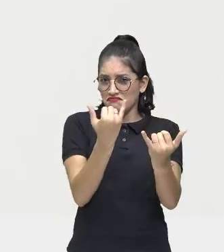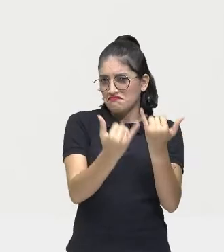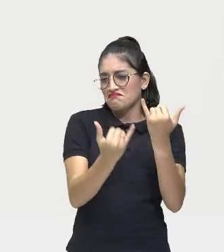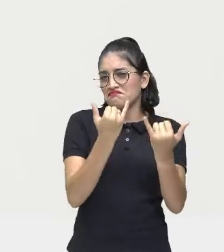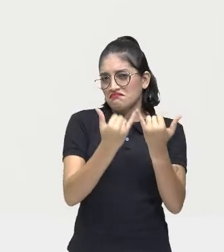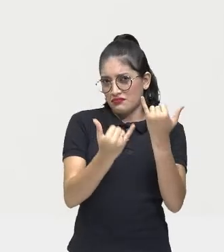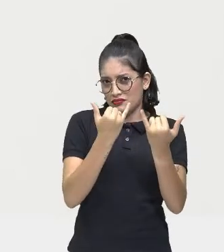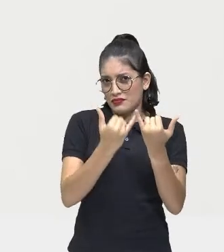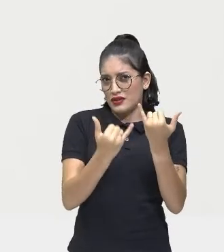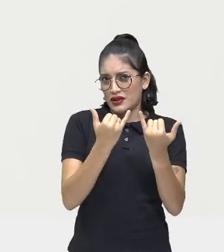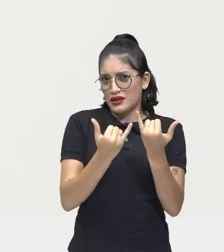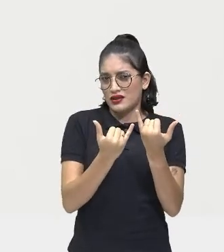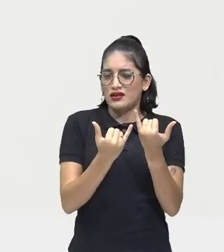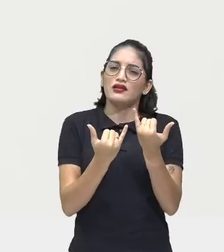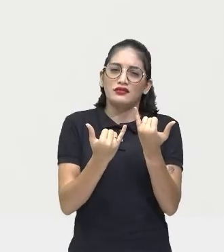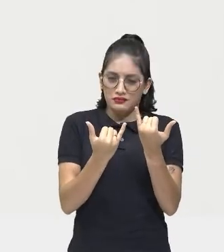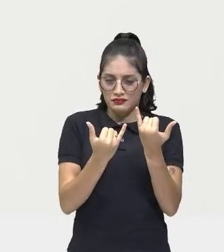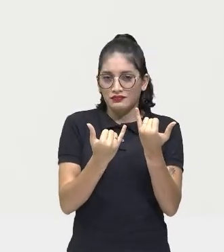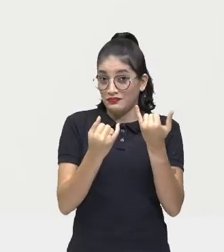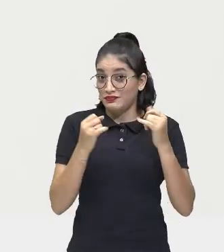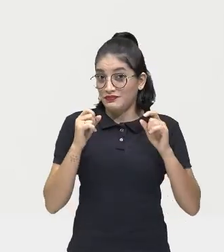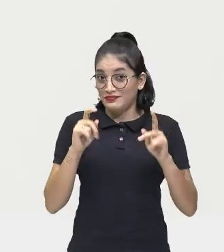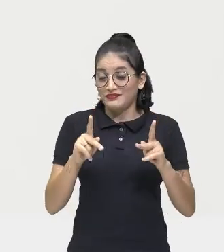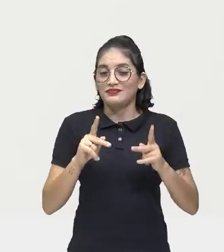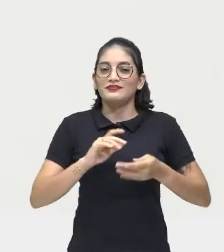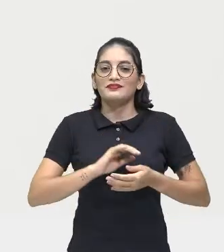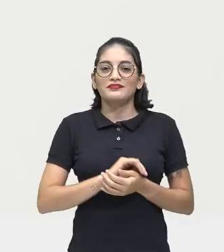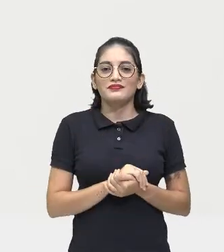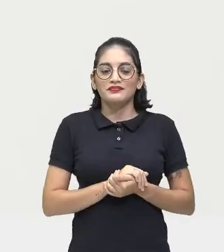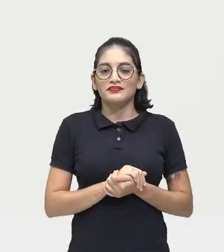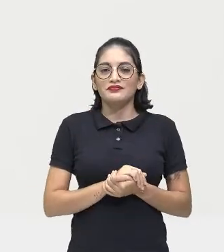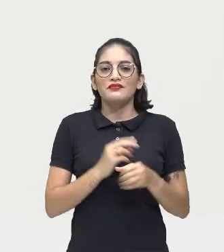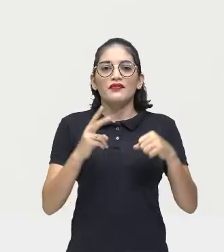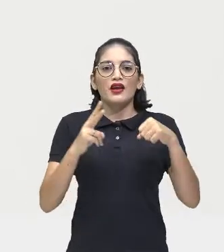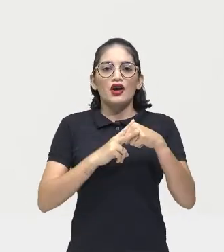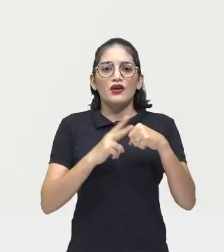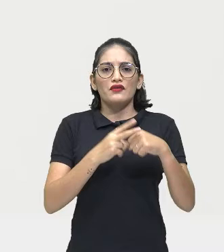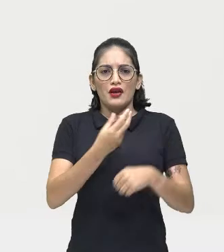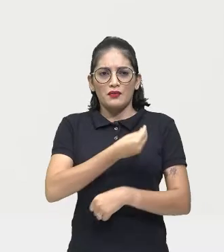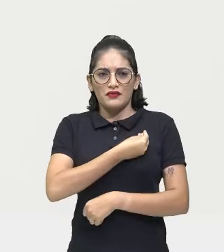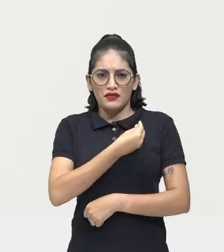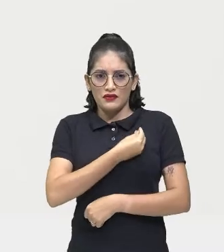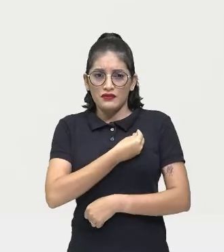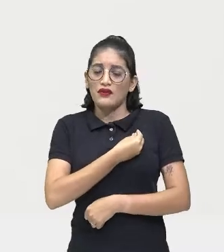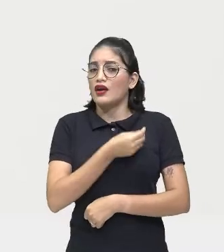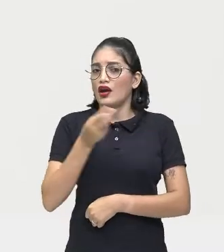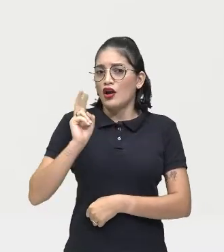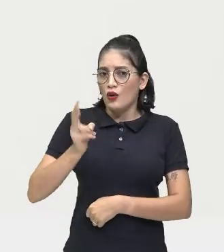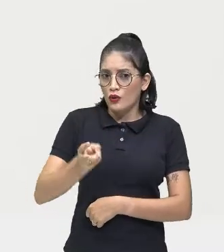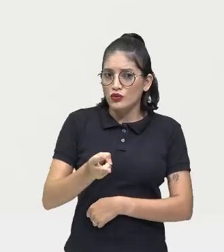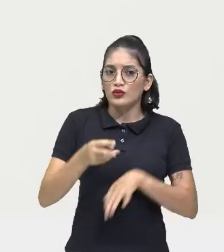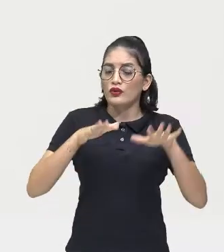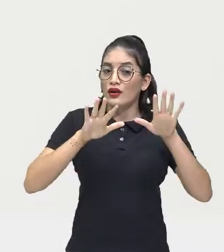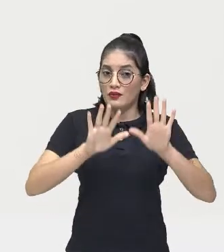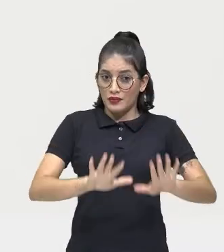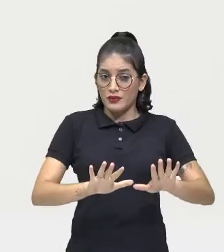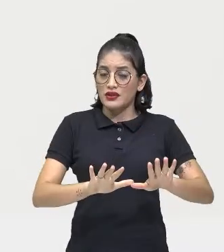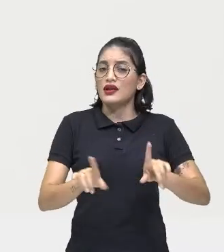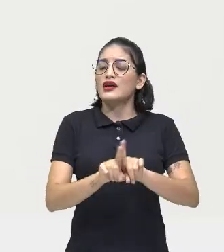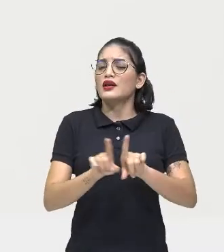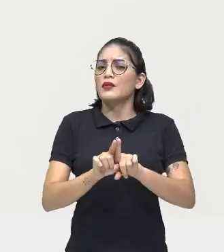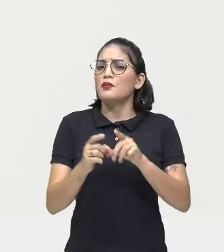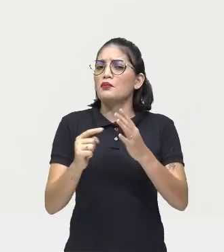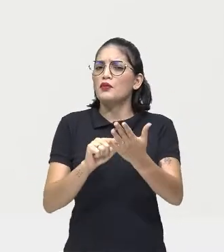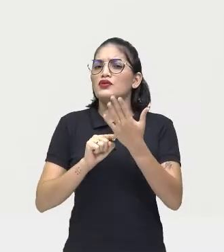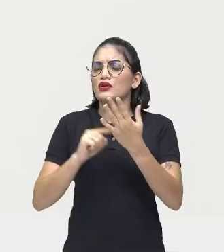aparente, semelhante, ok? O verbo viver, continuar e permanecer pode trazer para a gente uma